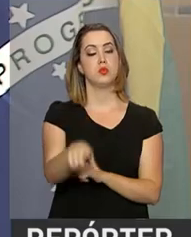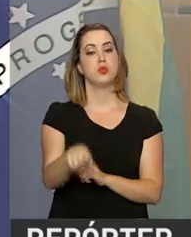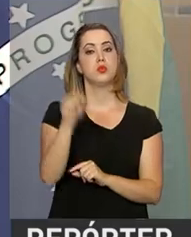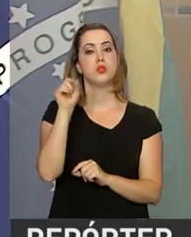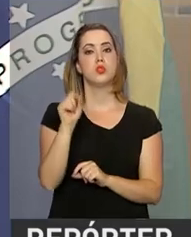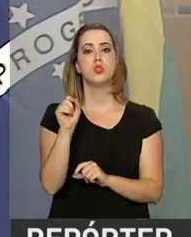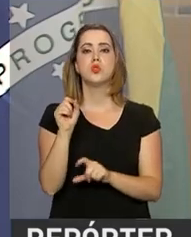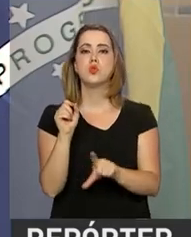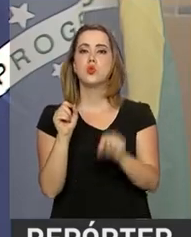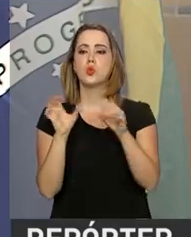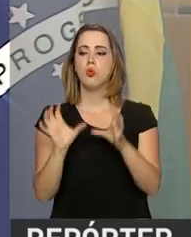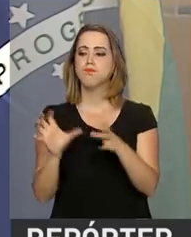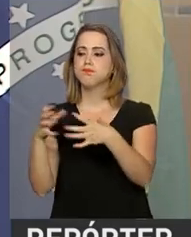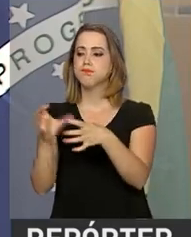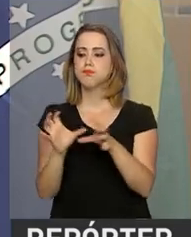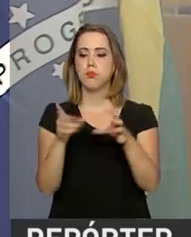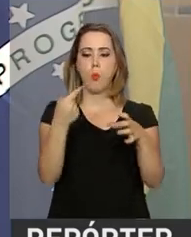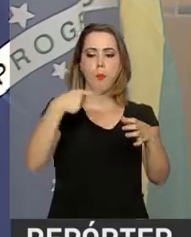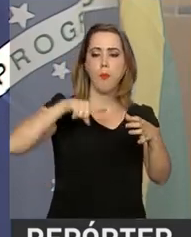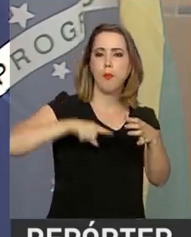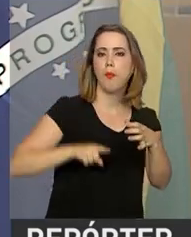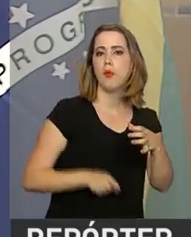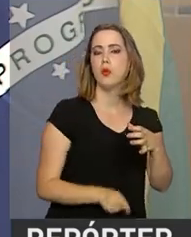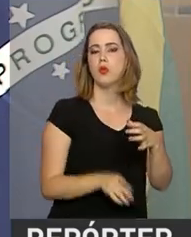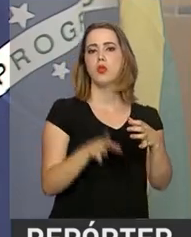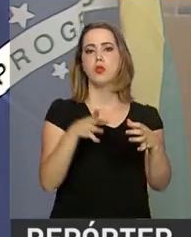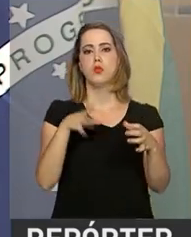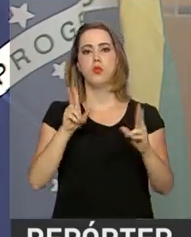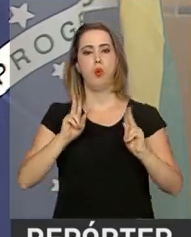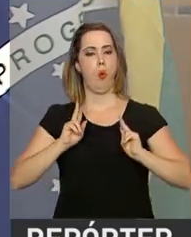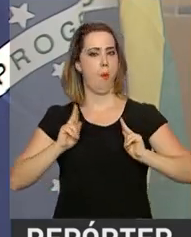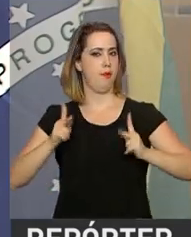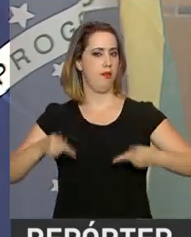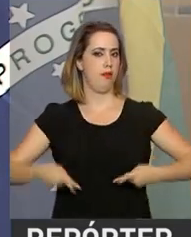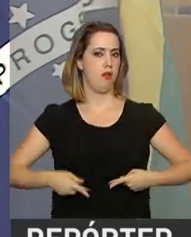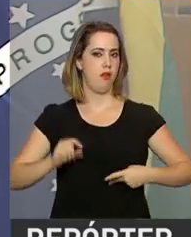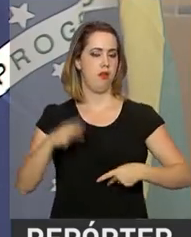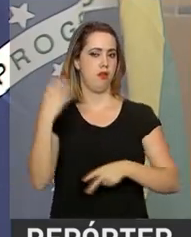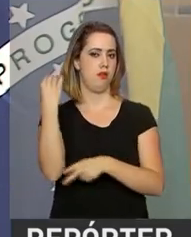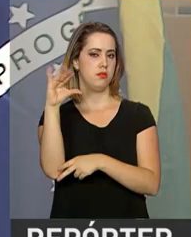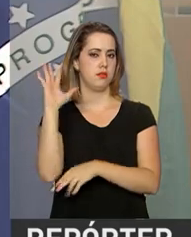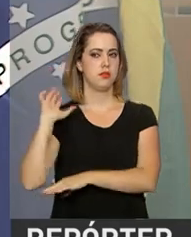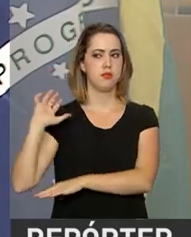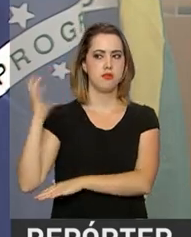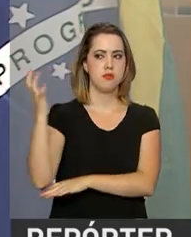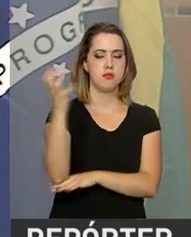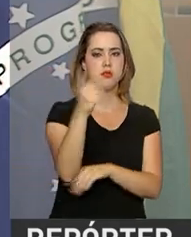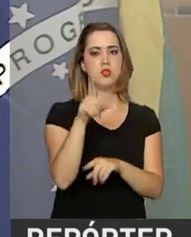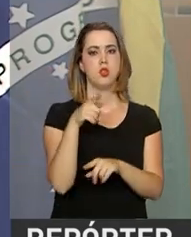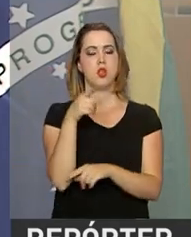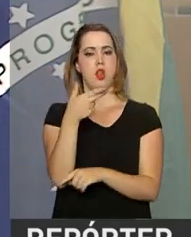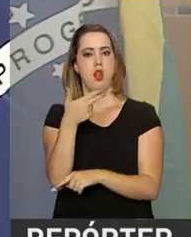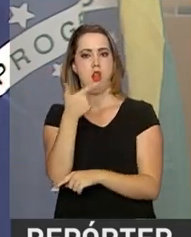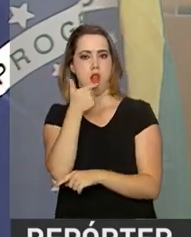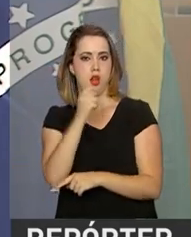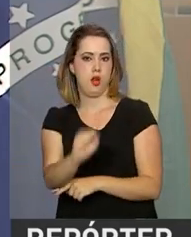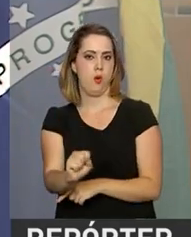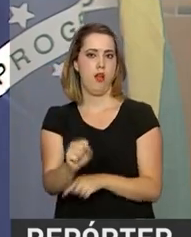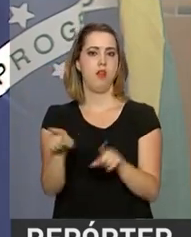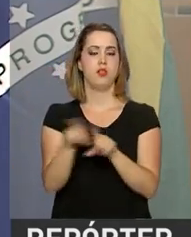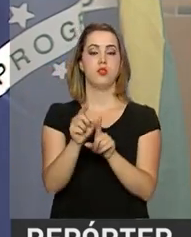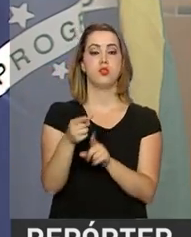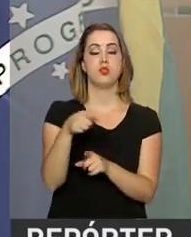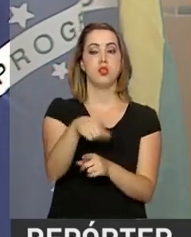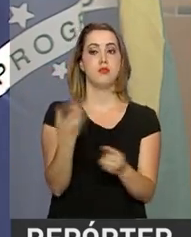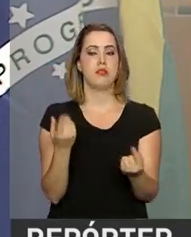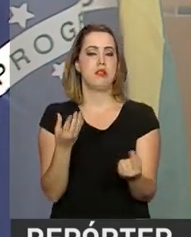as áreas de aprofundamento seja na área de humanas Ciências da Natureza linguagem que estejam